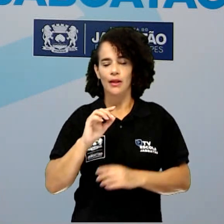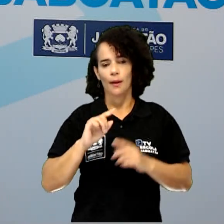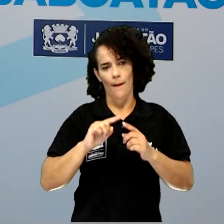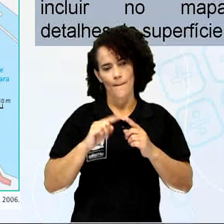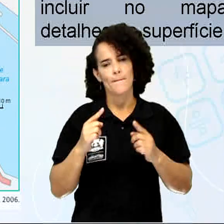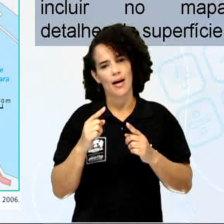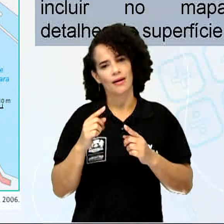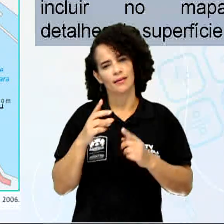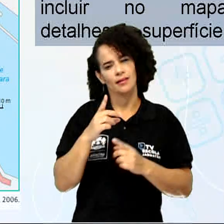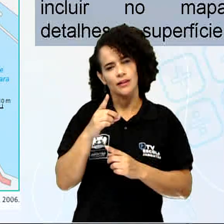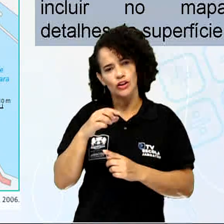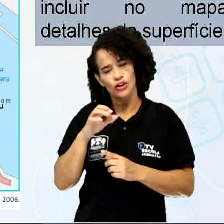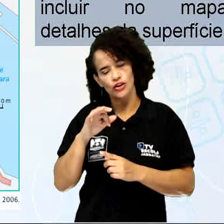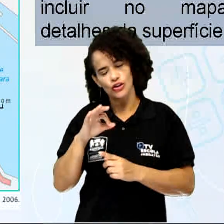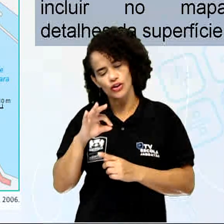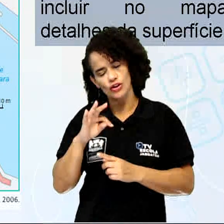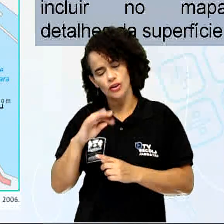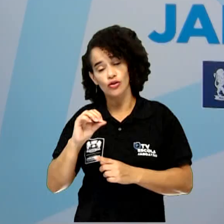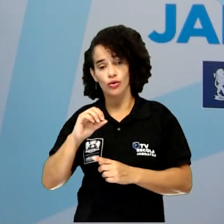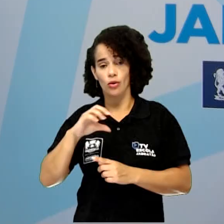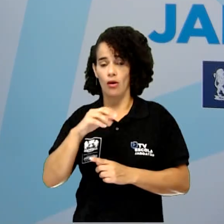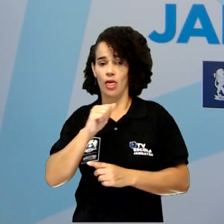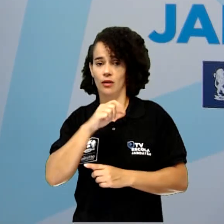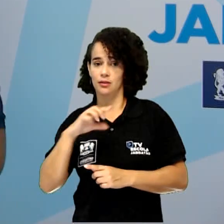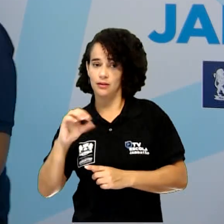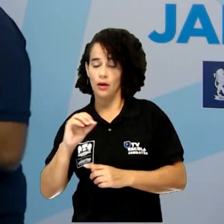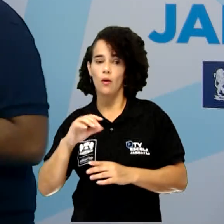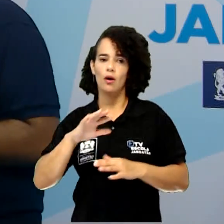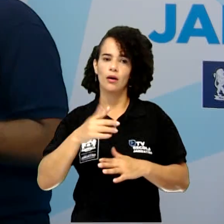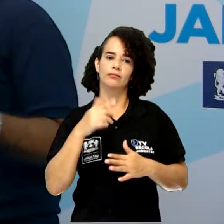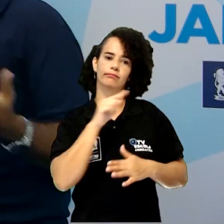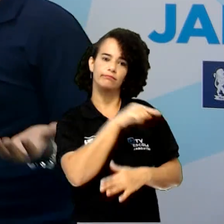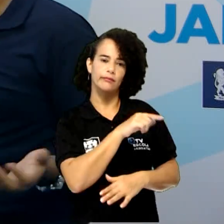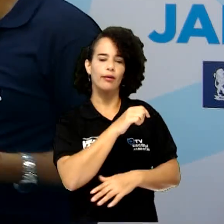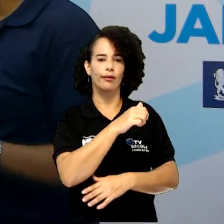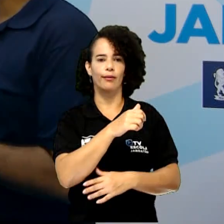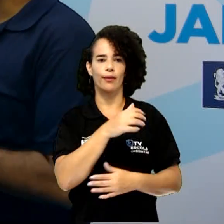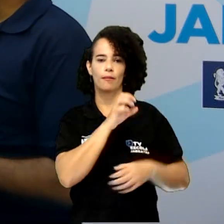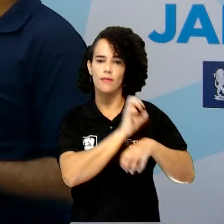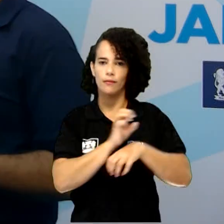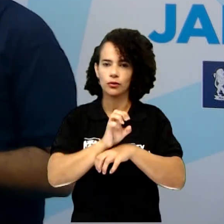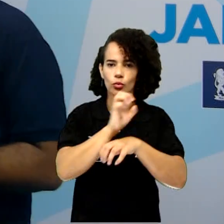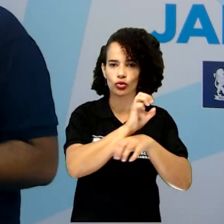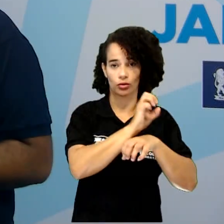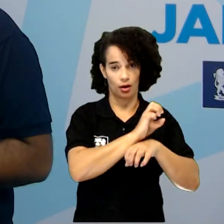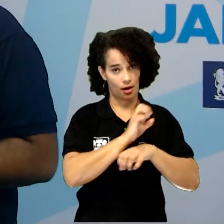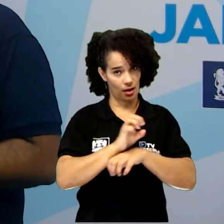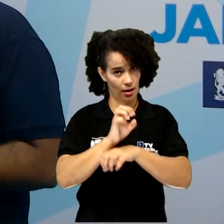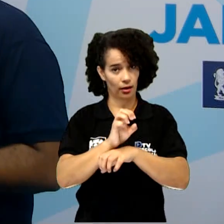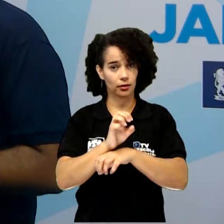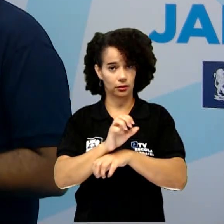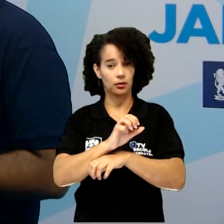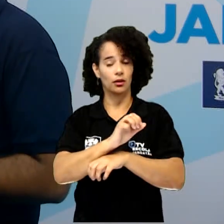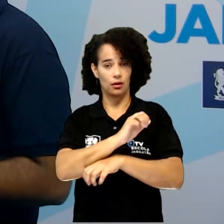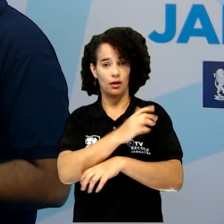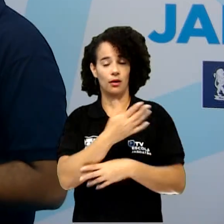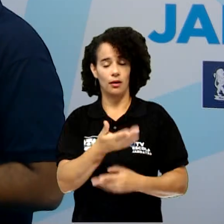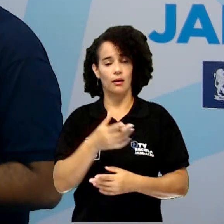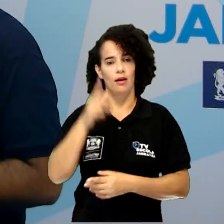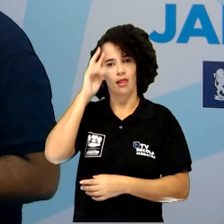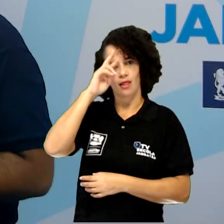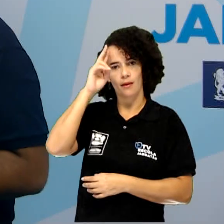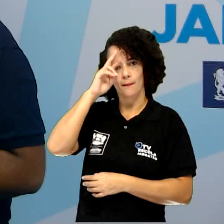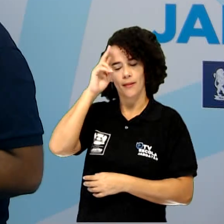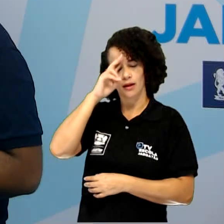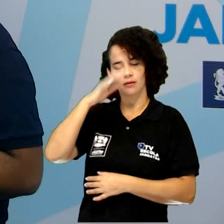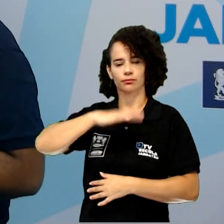vai ser menor. Enquanto este aqui, a gente tem um mapa de um estado, lembrando aí o assunto de uma aula anterior, né? A gente